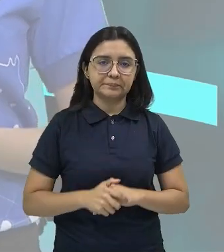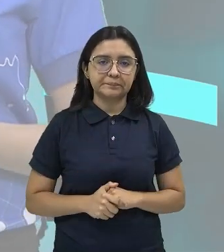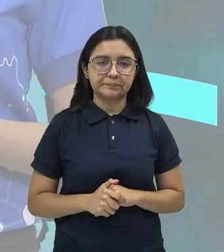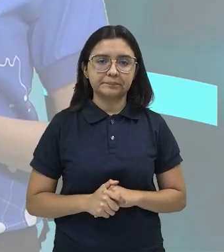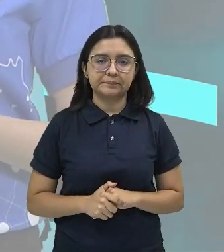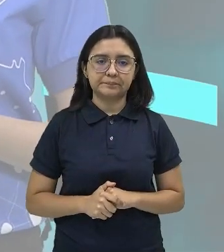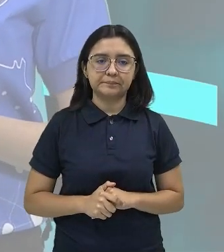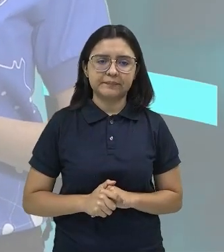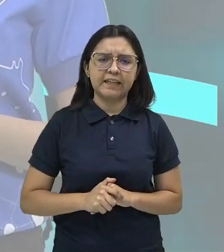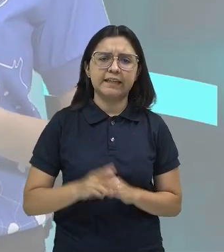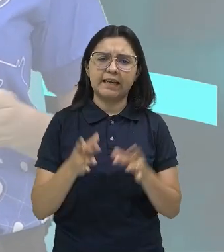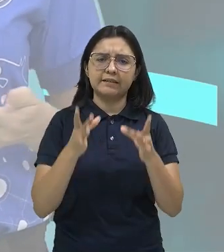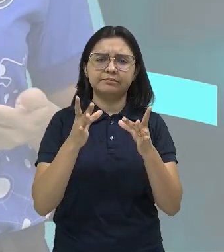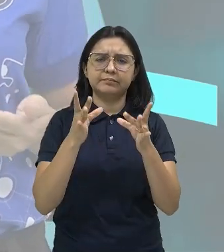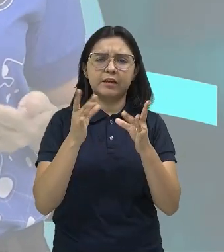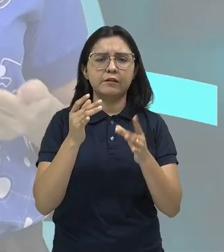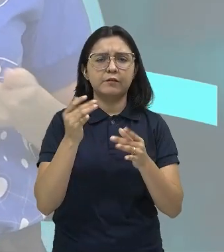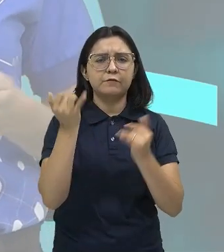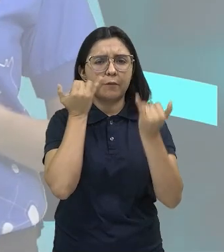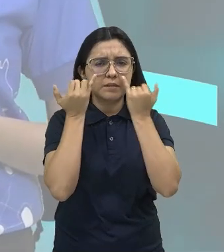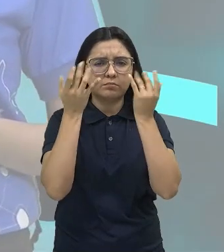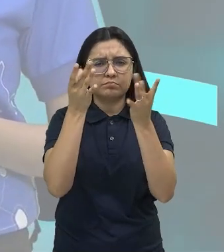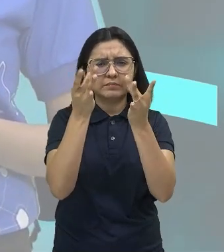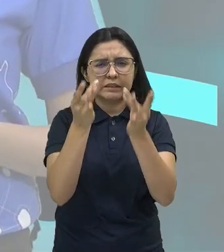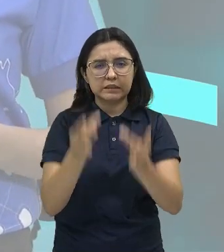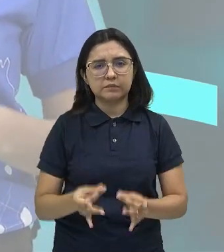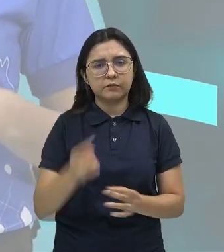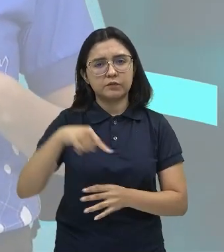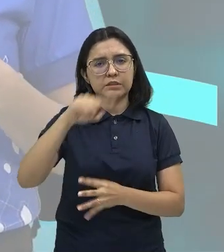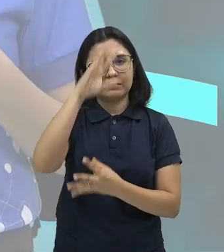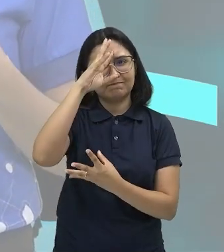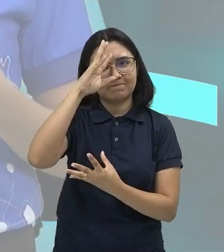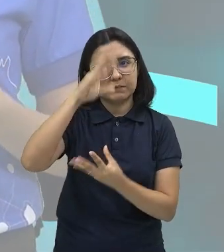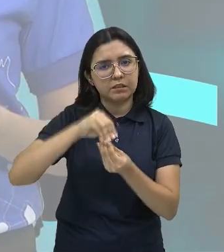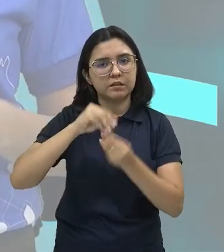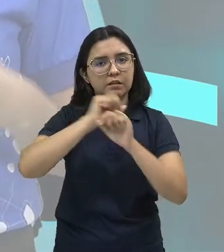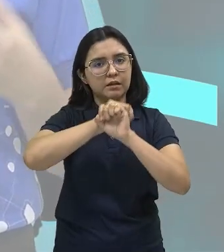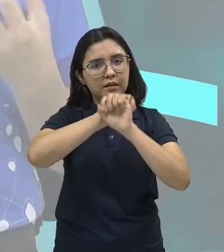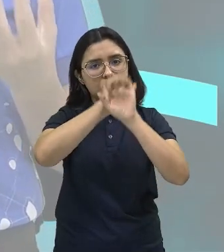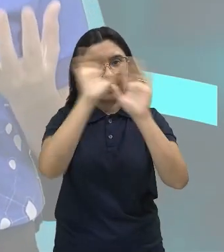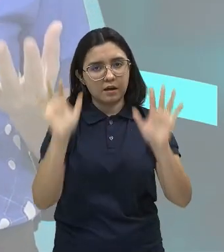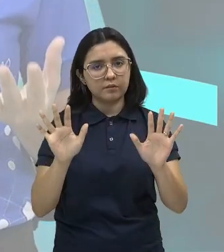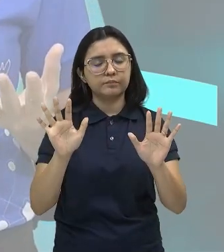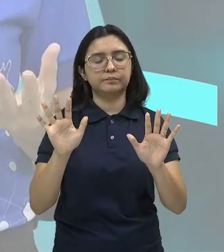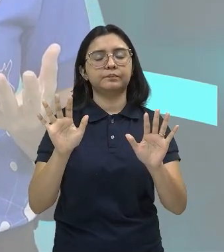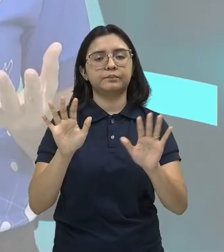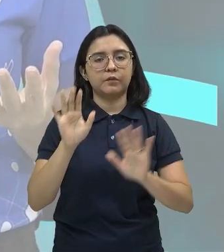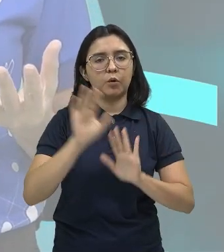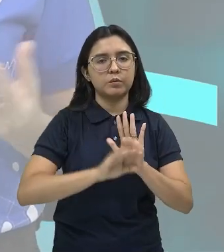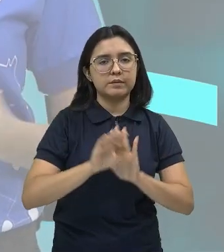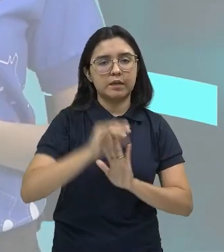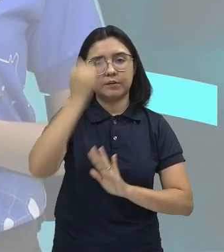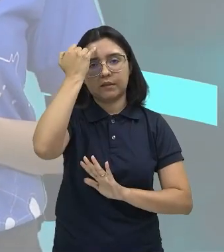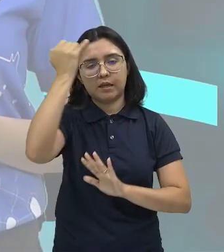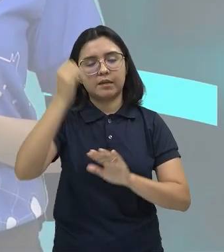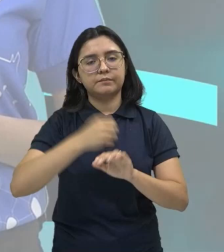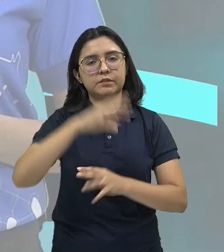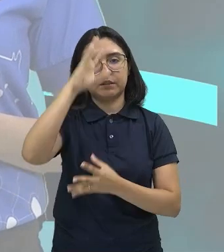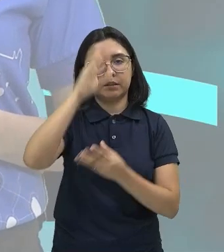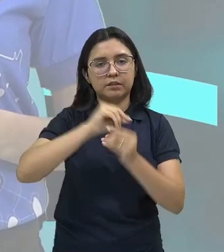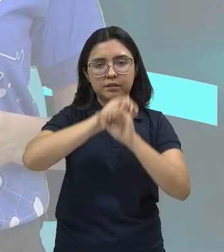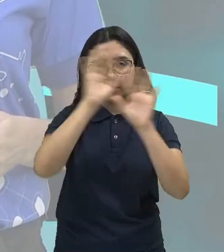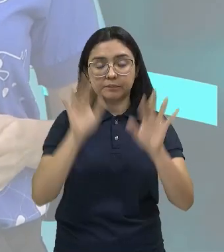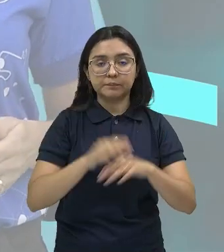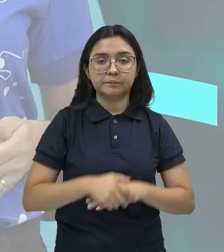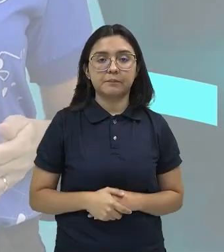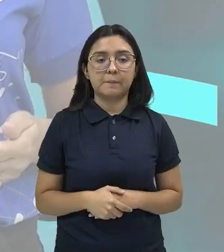detalhar o máximo possível para que você entenda, né, sobre aquele conceito, sobre aquela ideia, certo?